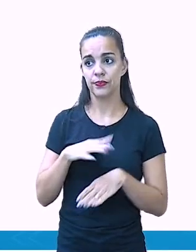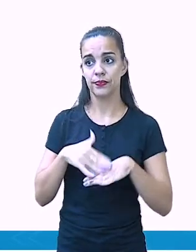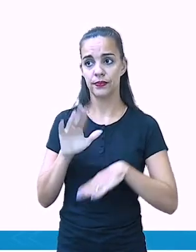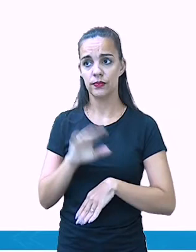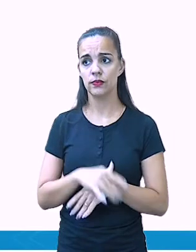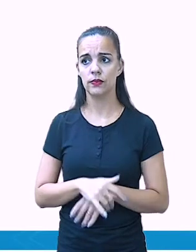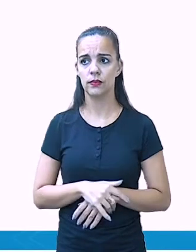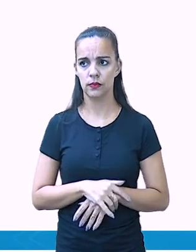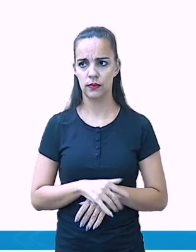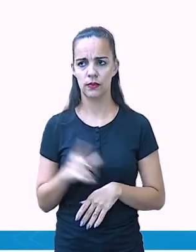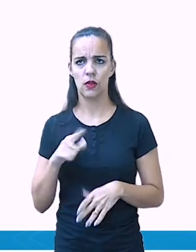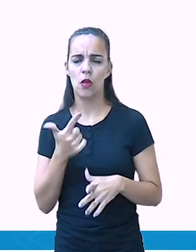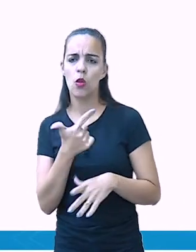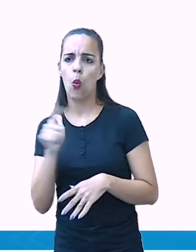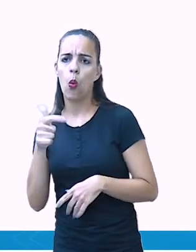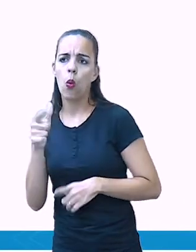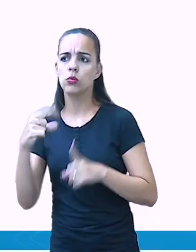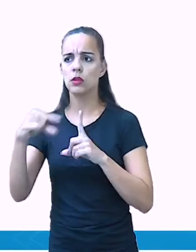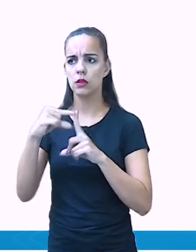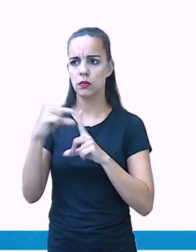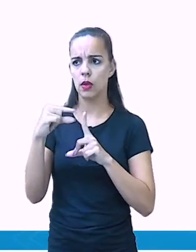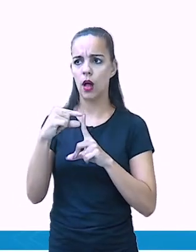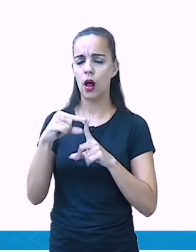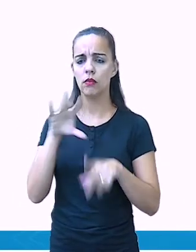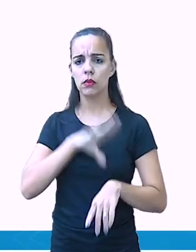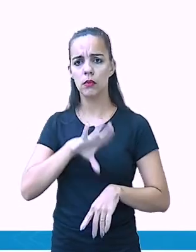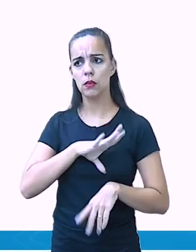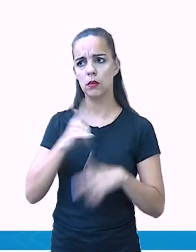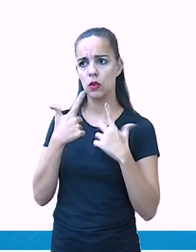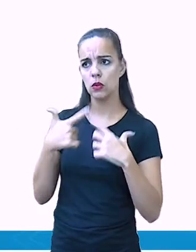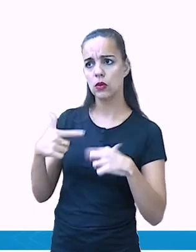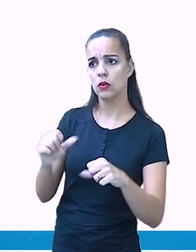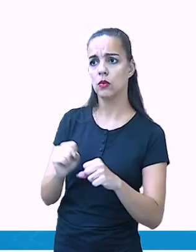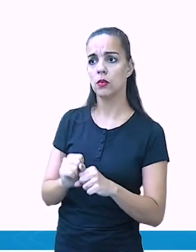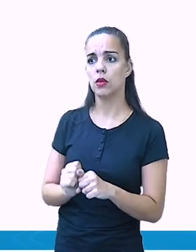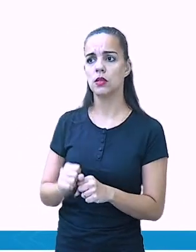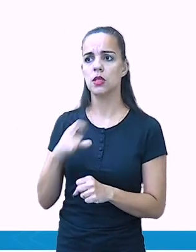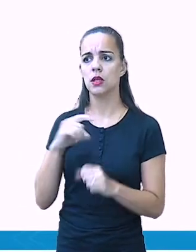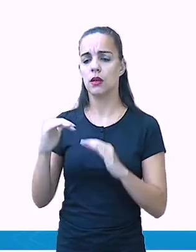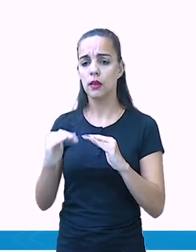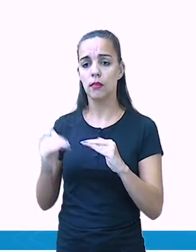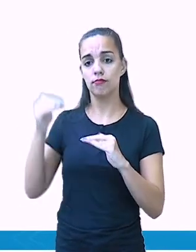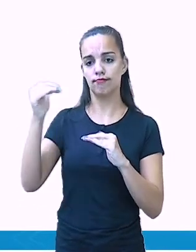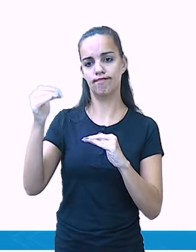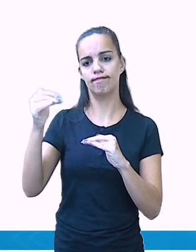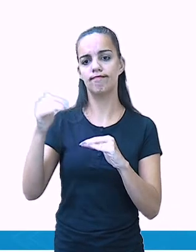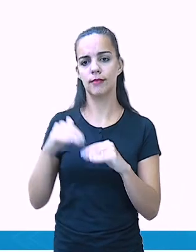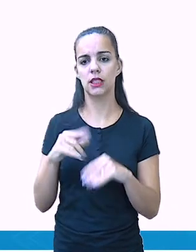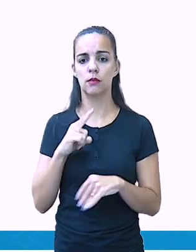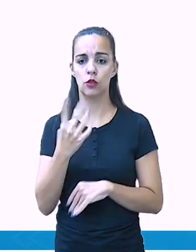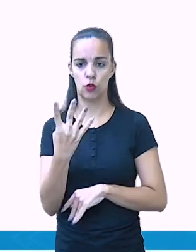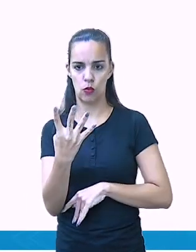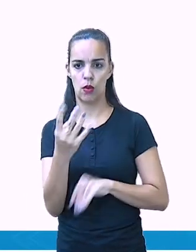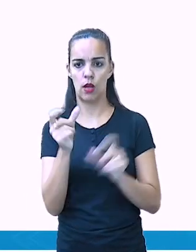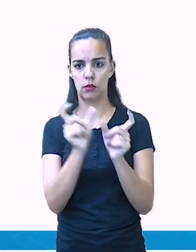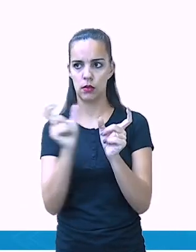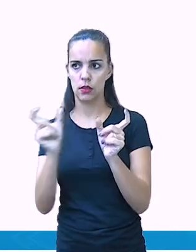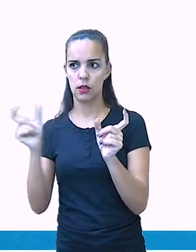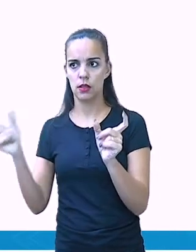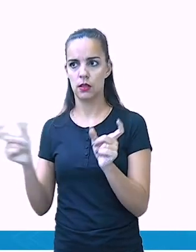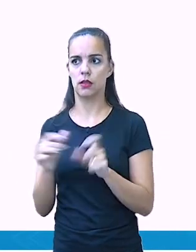também outras palavras na língua portuguesa que são compostas por mais de 4 sílabas. Um exemplo aí